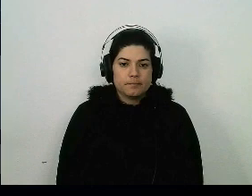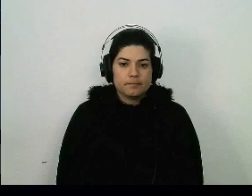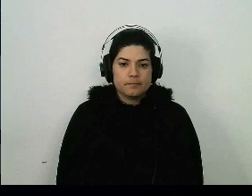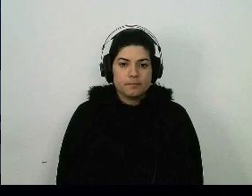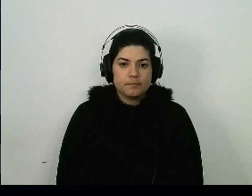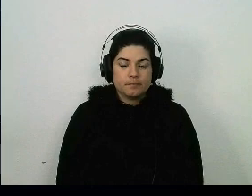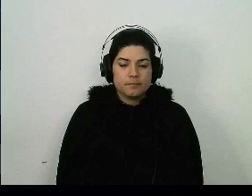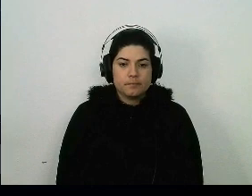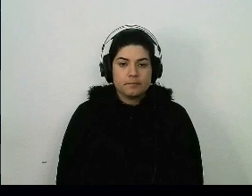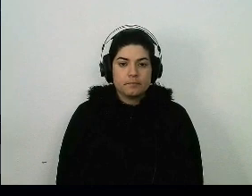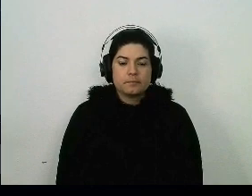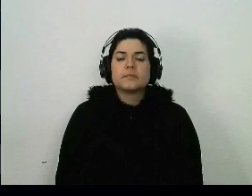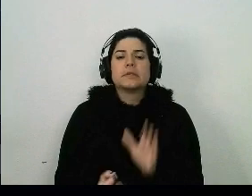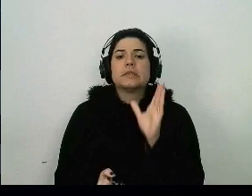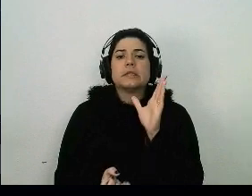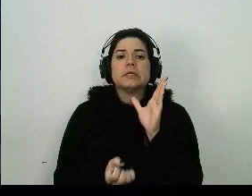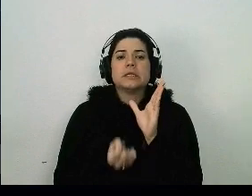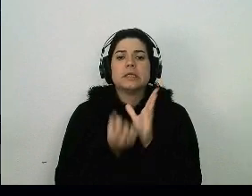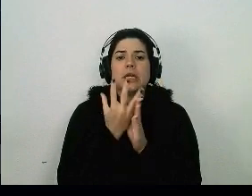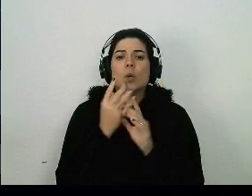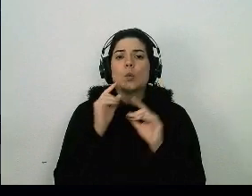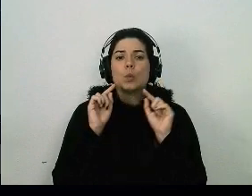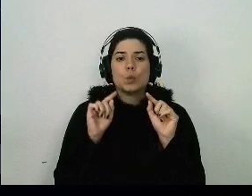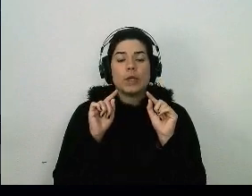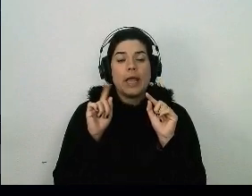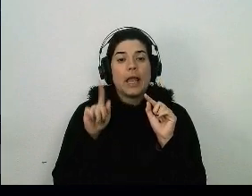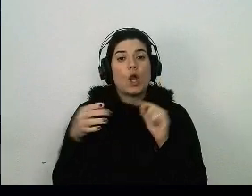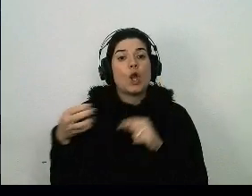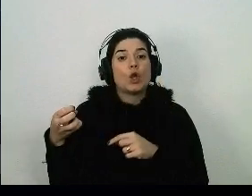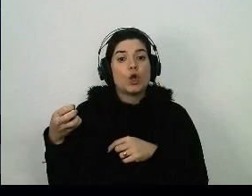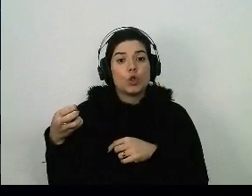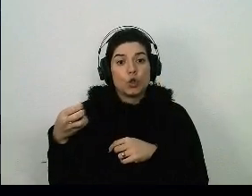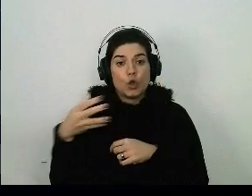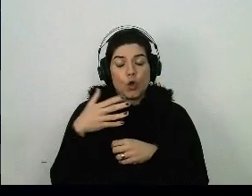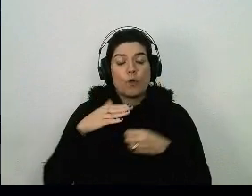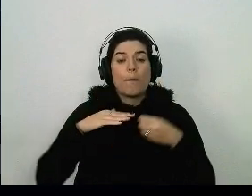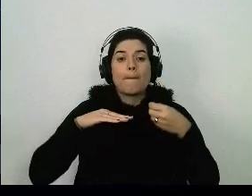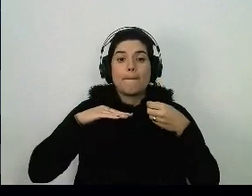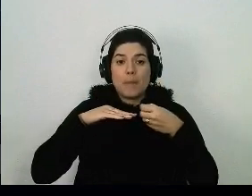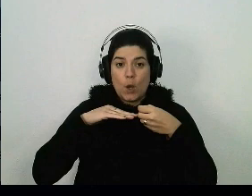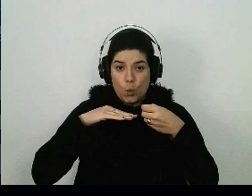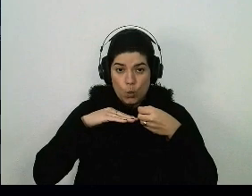O que é que a gente vai criar aqui? A gente vai criar um novo banco.